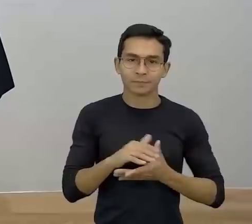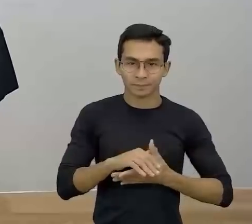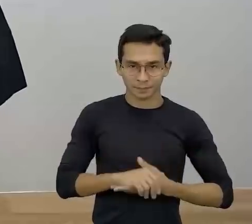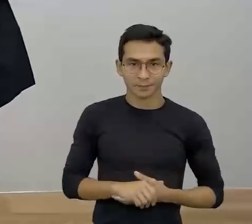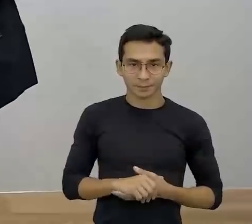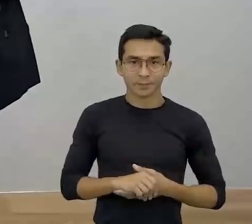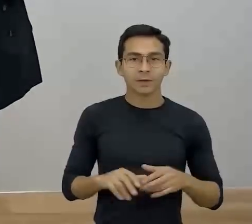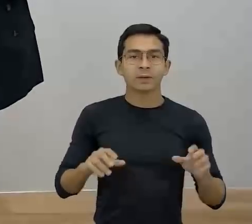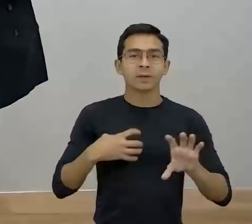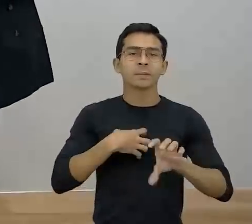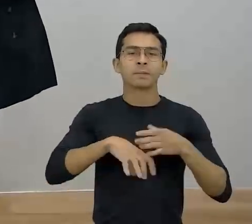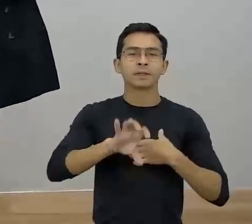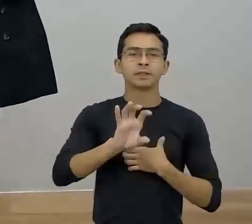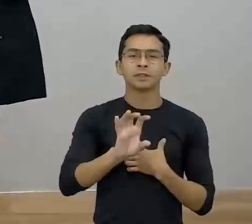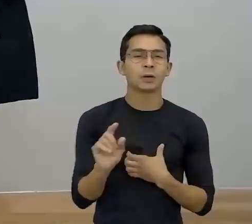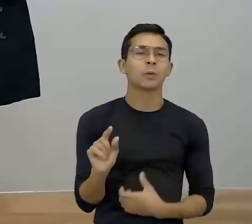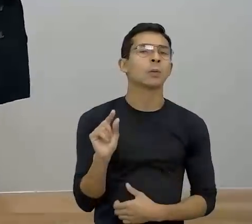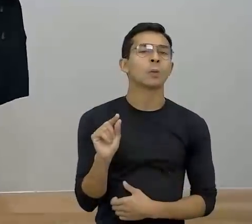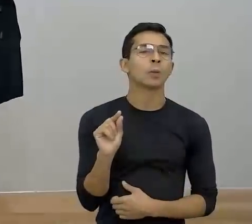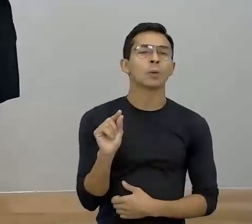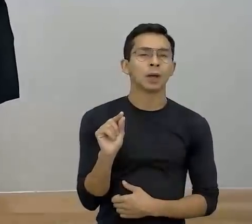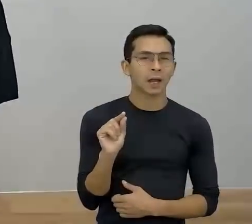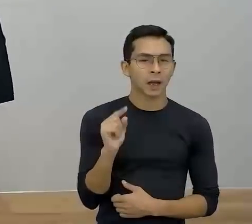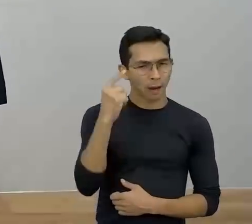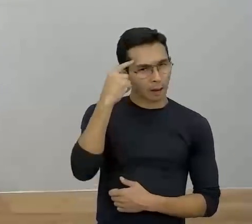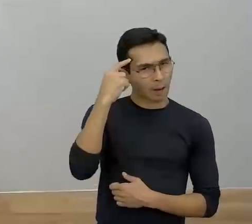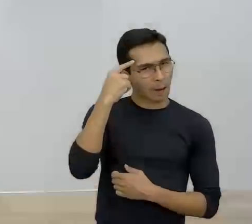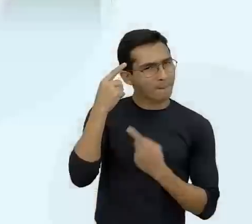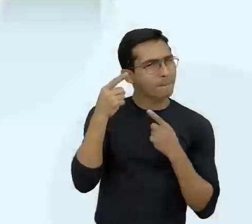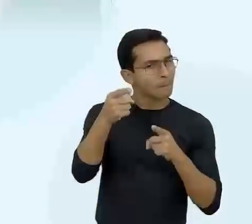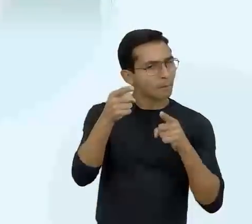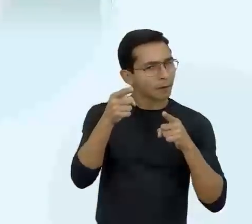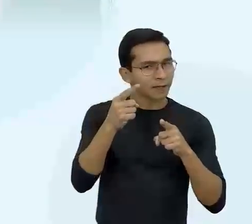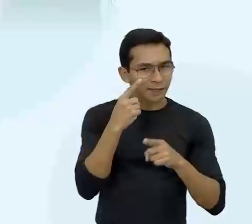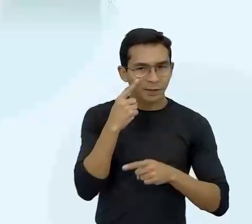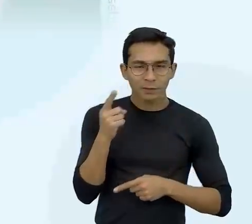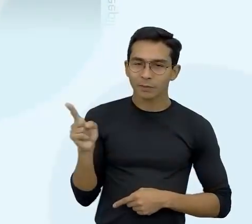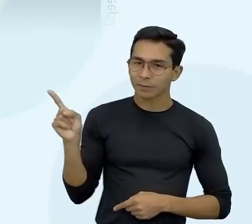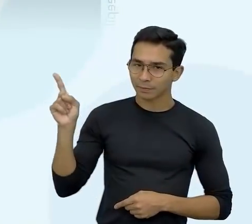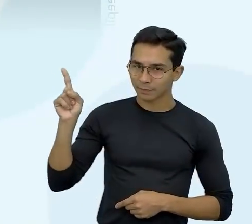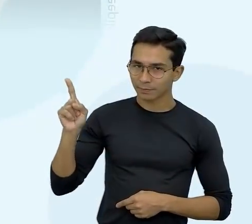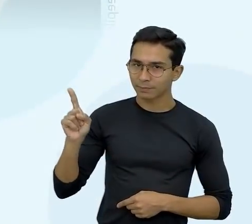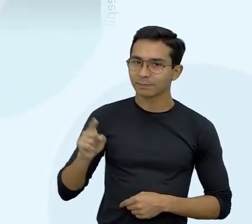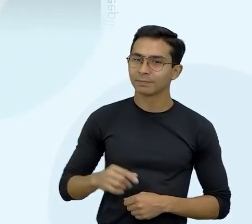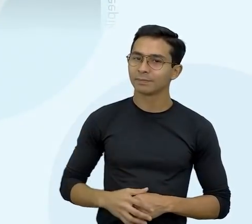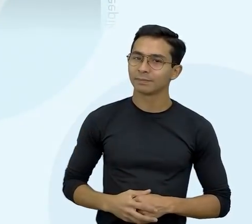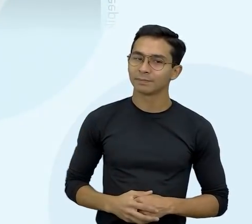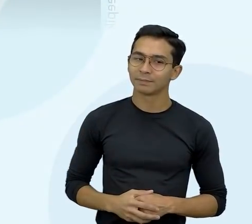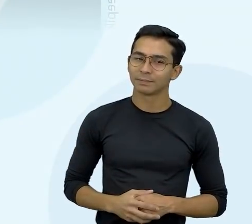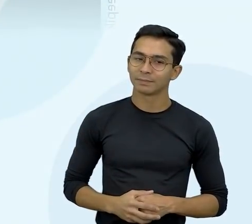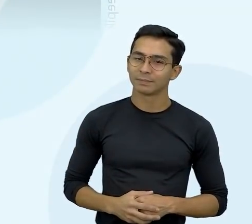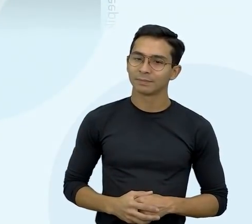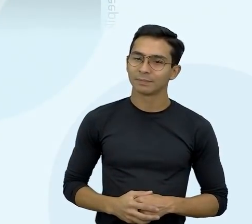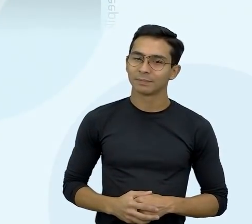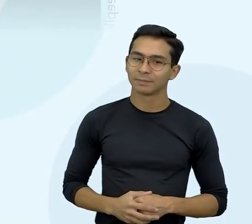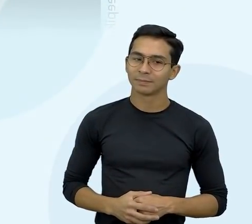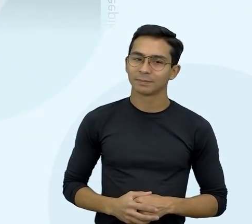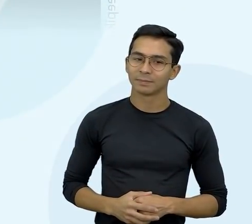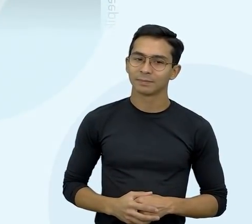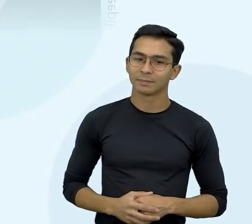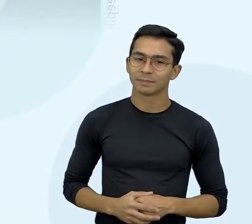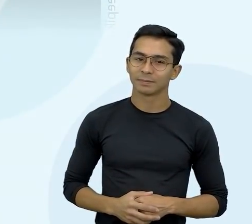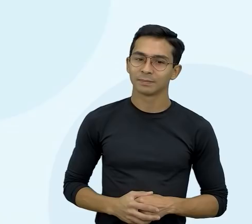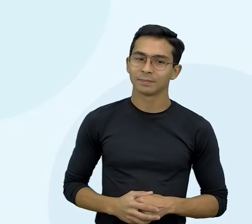tema empatia, nós trouxemos uma inquietação. Pode colocar para a gente, por favor. Vamos ver. Tá aqui,